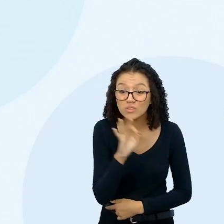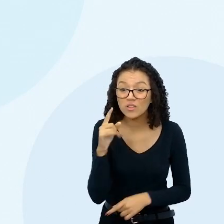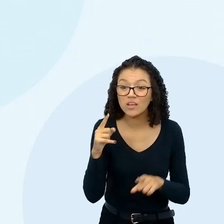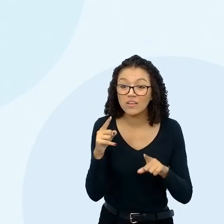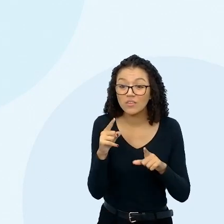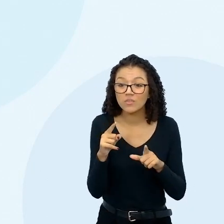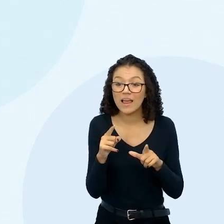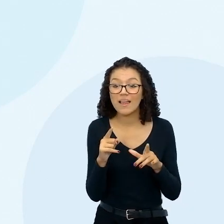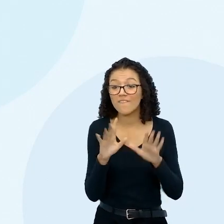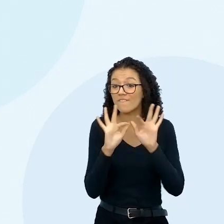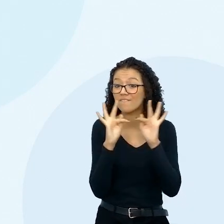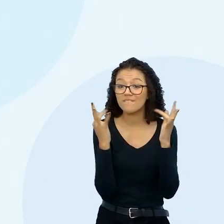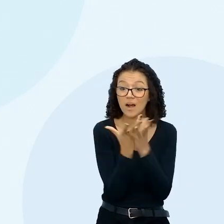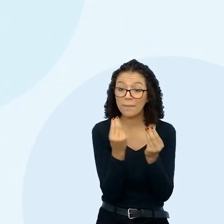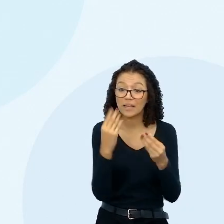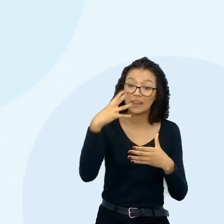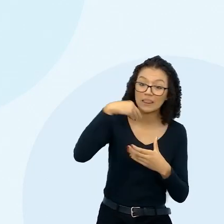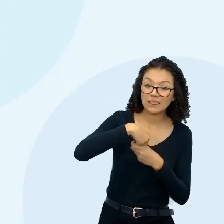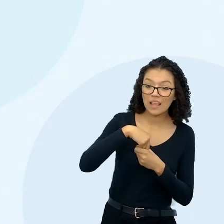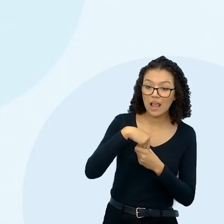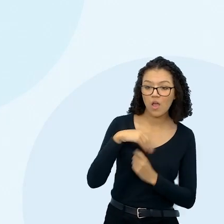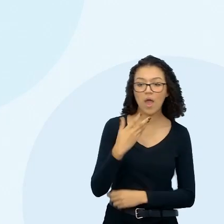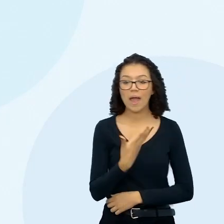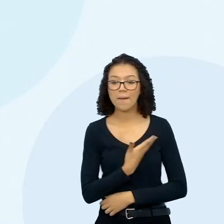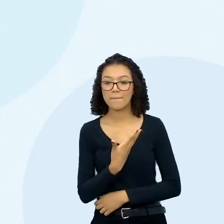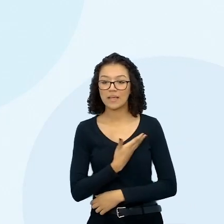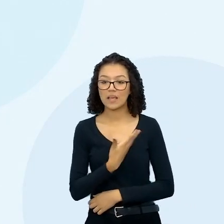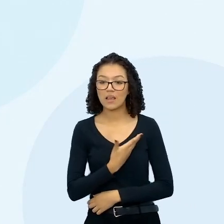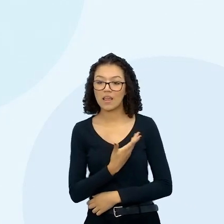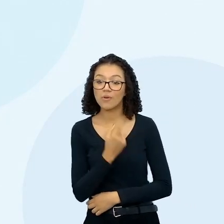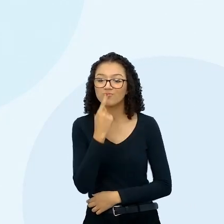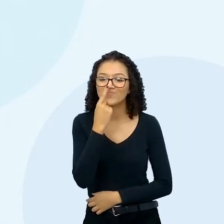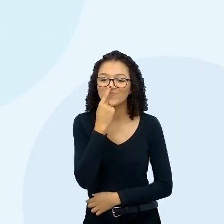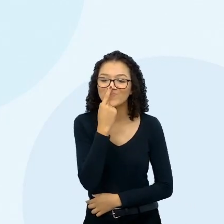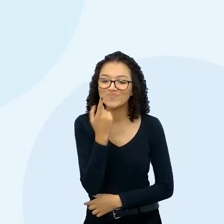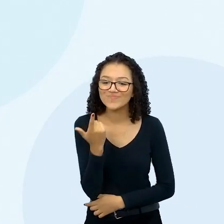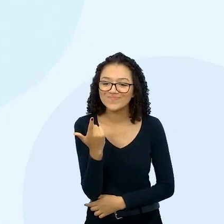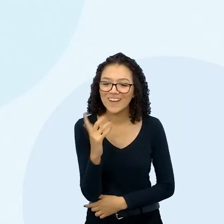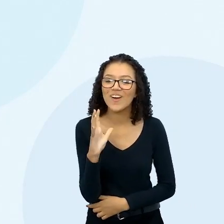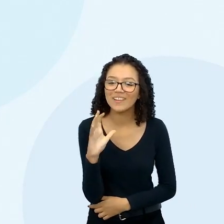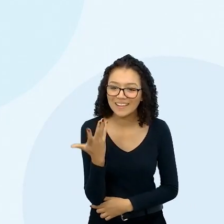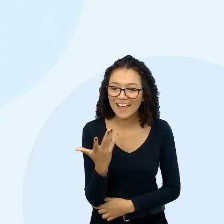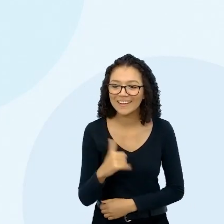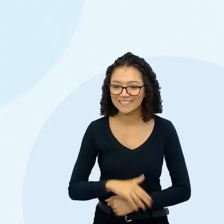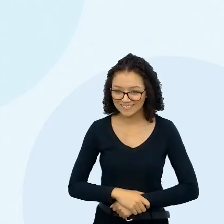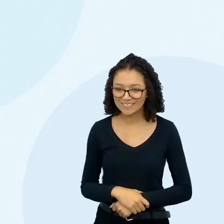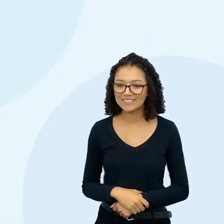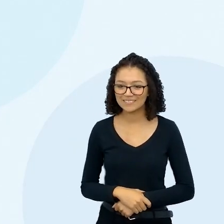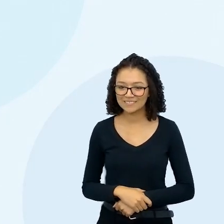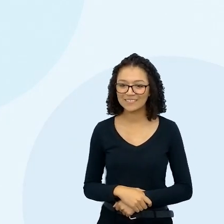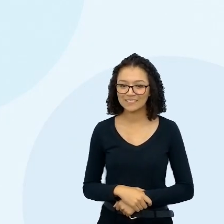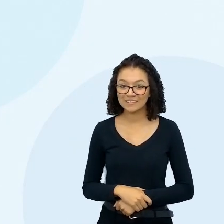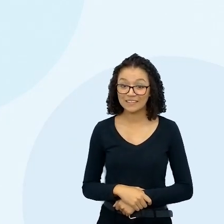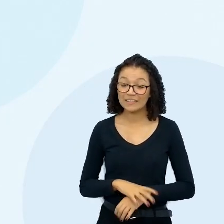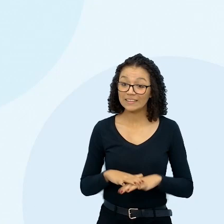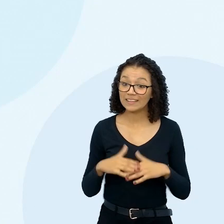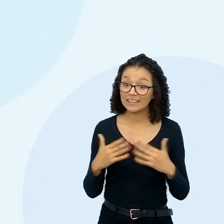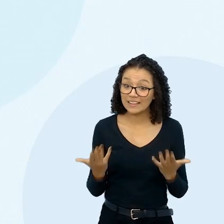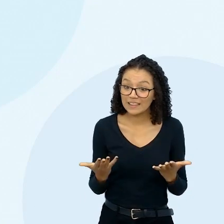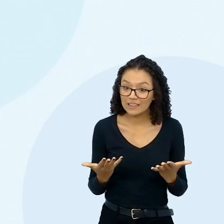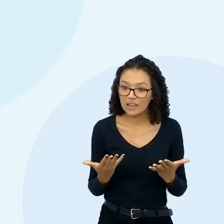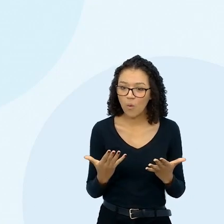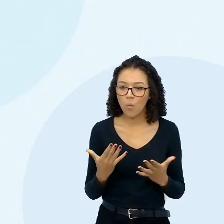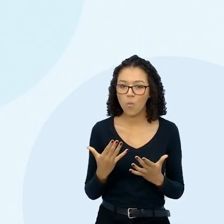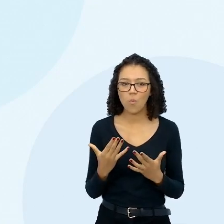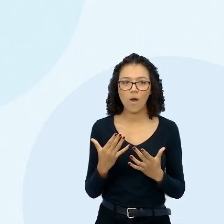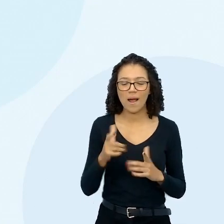né? Então, essa rede de proteção, às vezes, ela está sendo furada pelo próprio agressor, que é